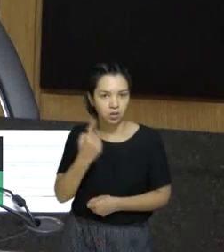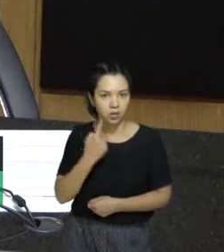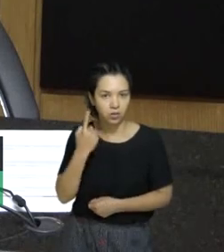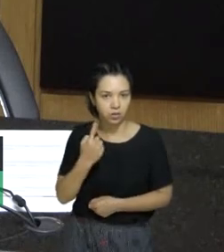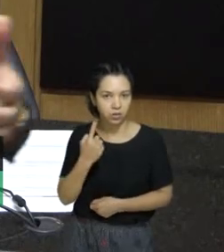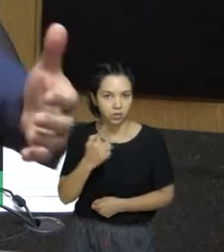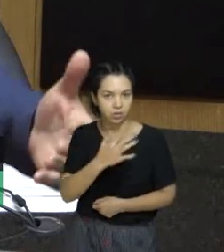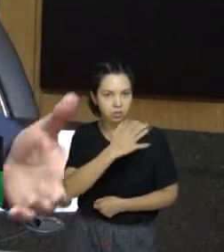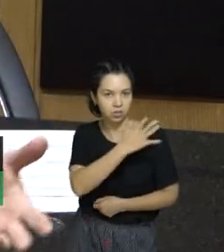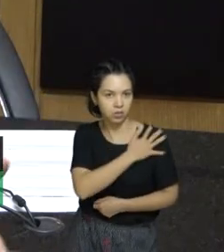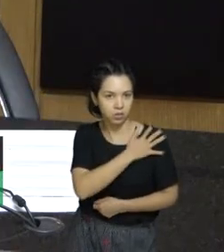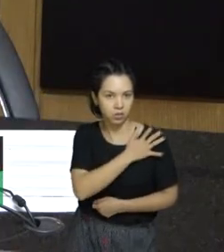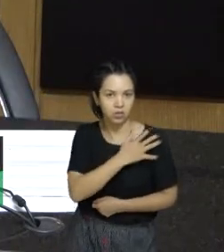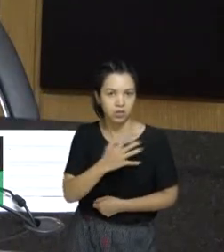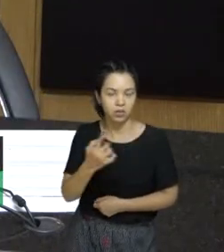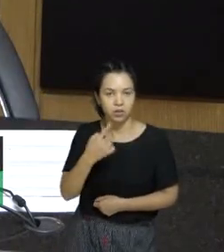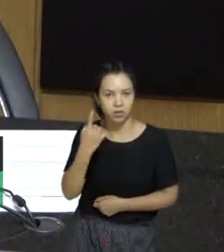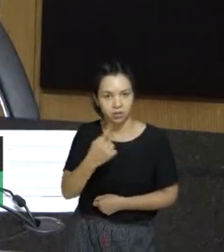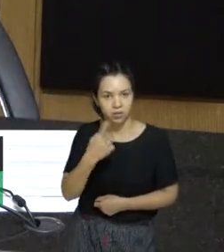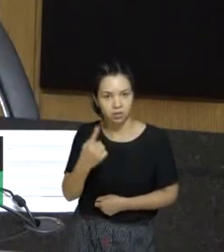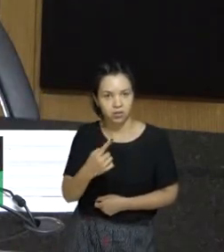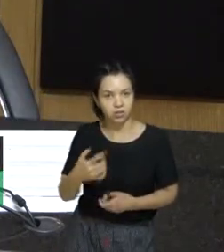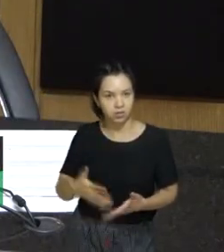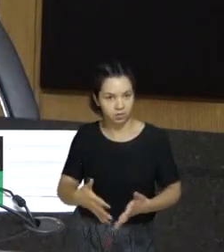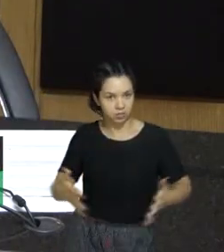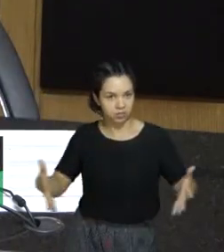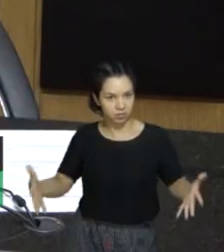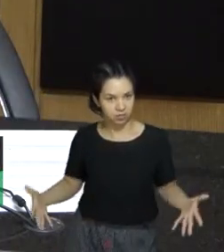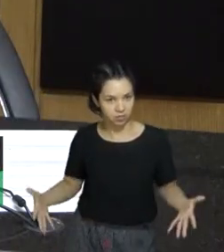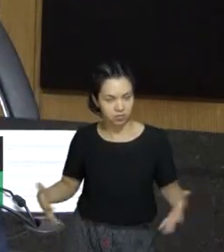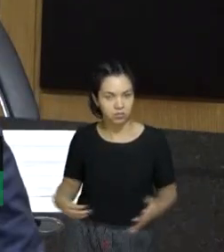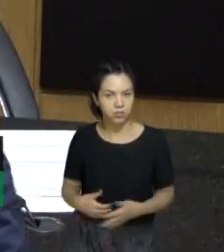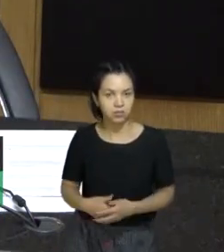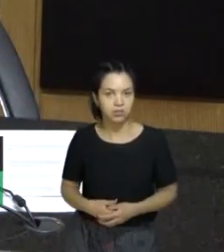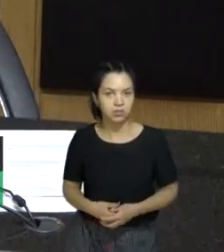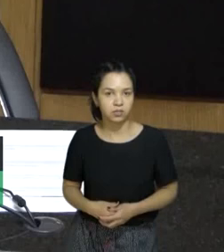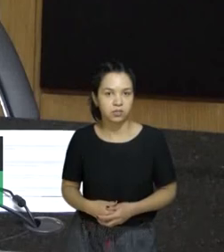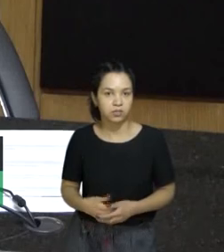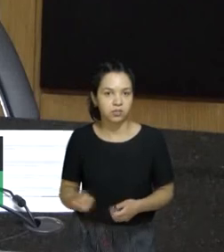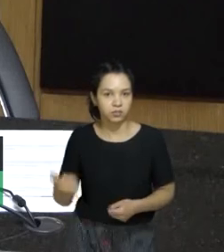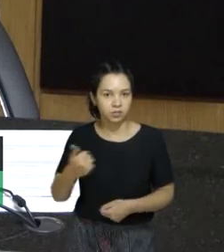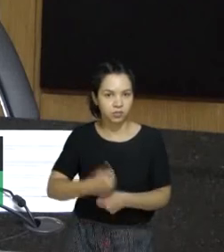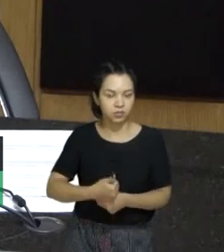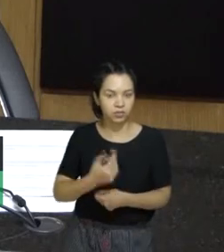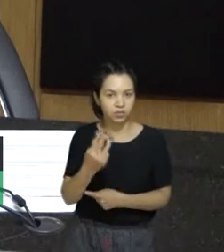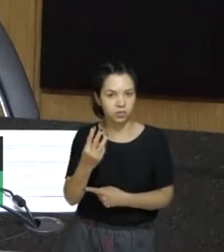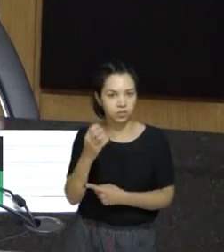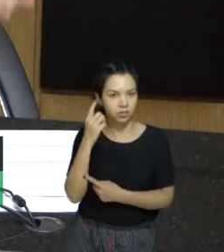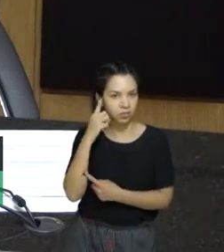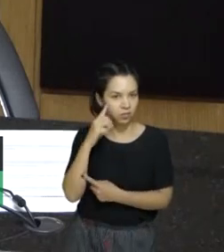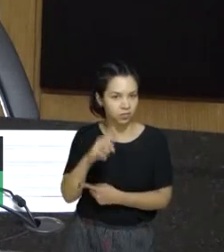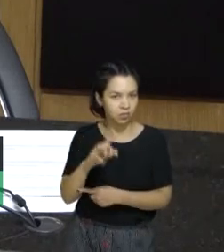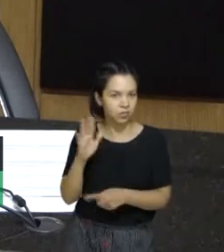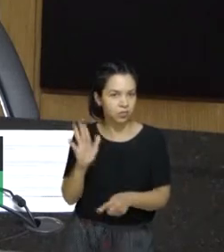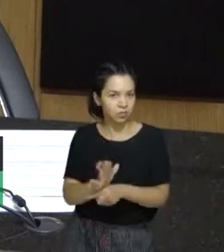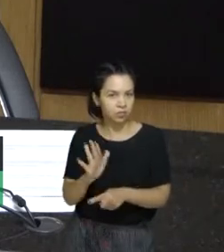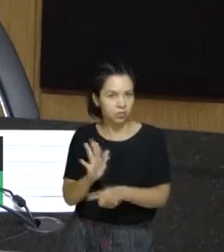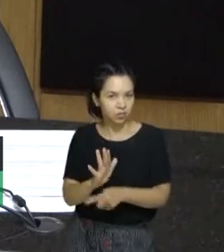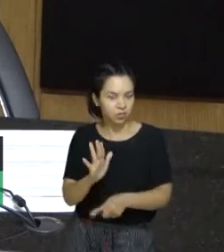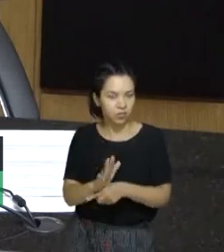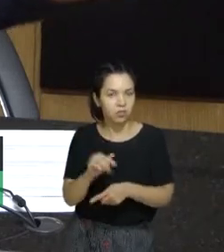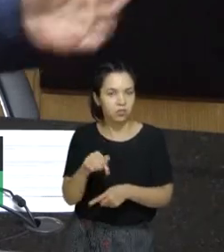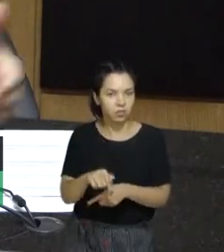um deputado de grande envergadura, que é o deputado Caramori, que ficou 30 dias aqui conosco, contribuiu muito com esta